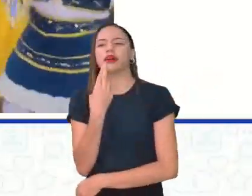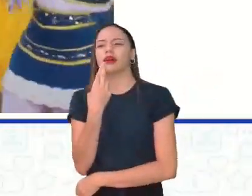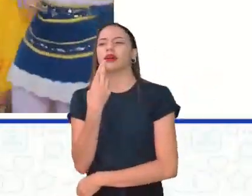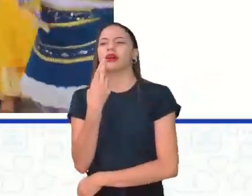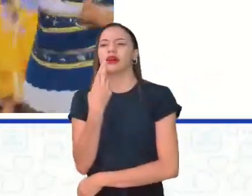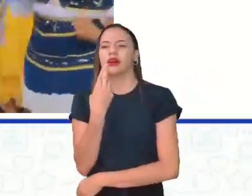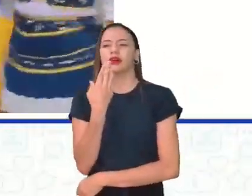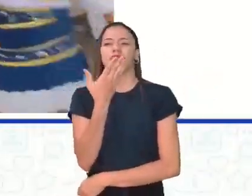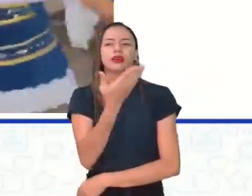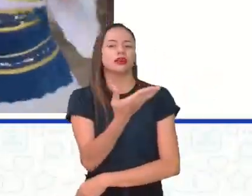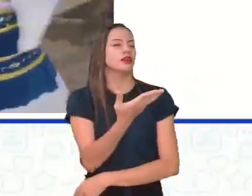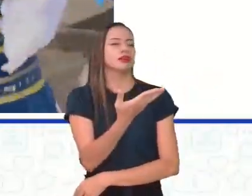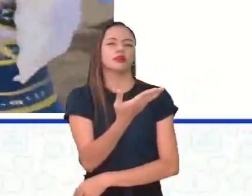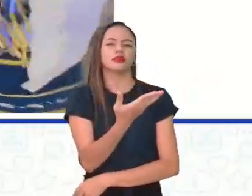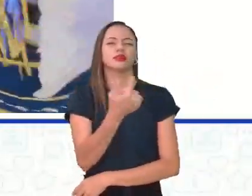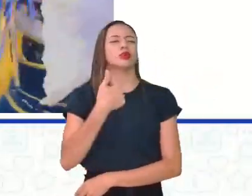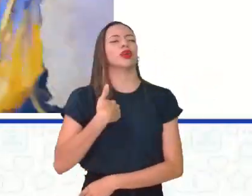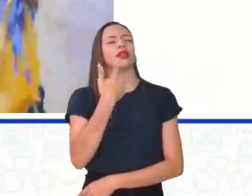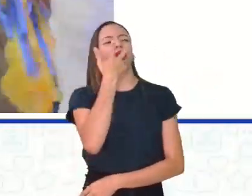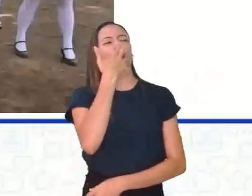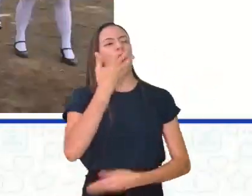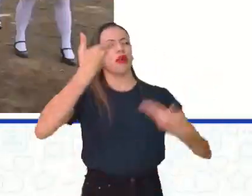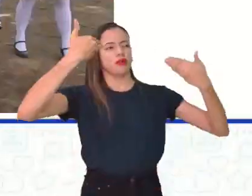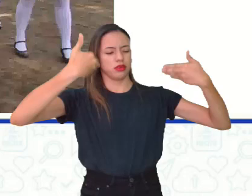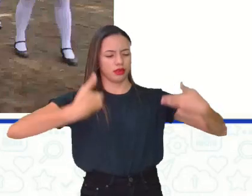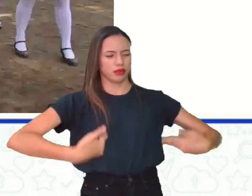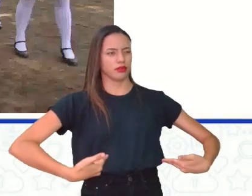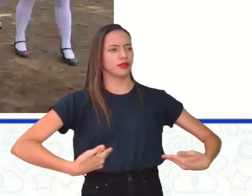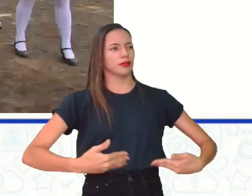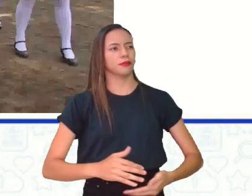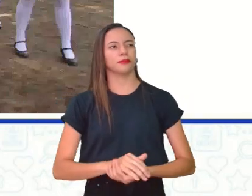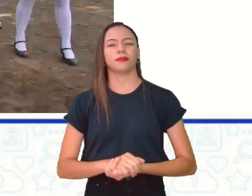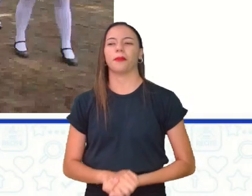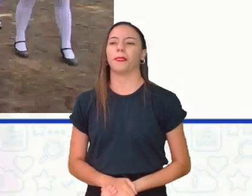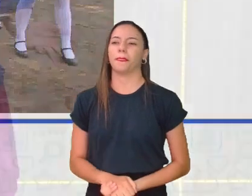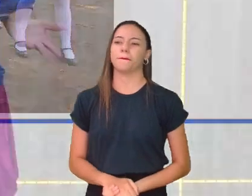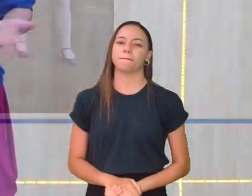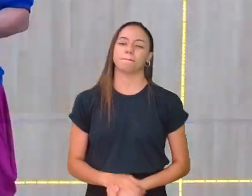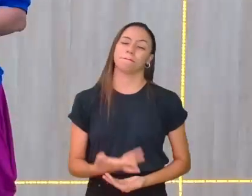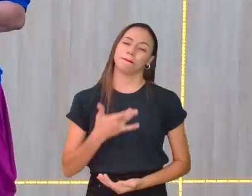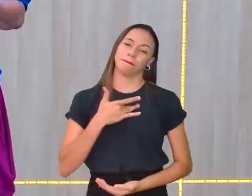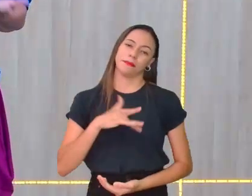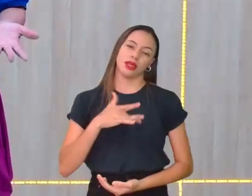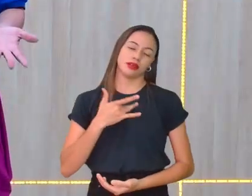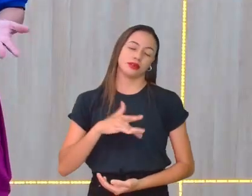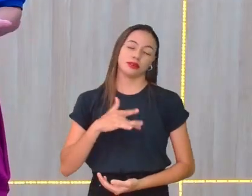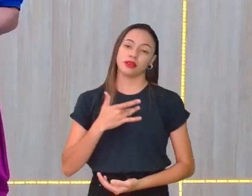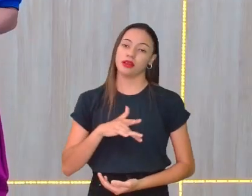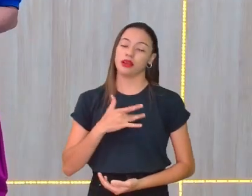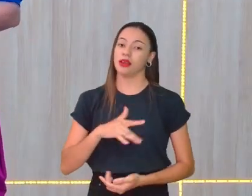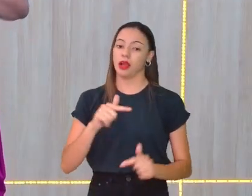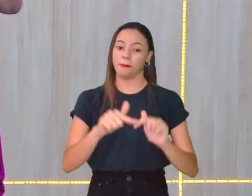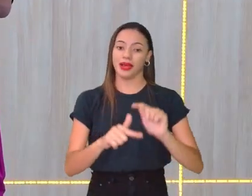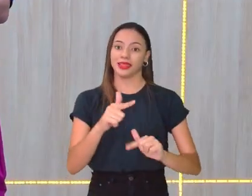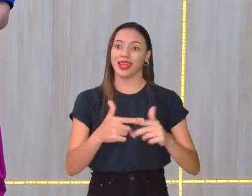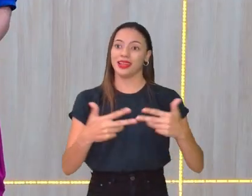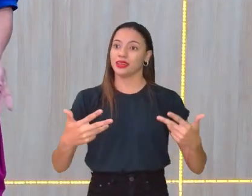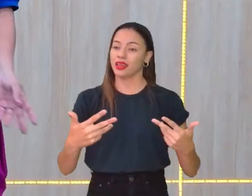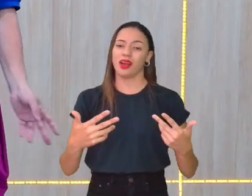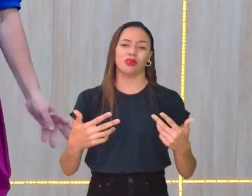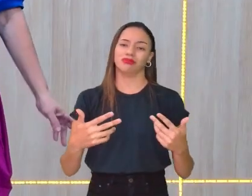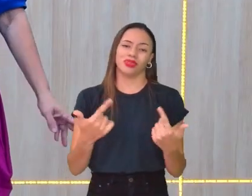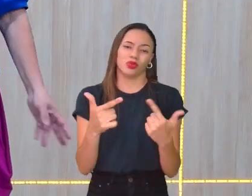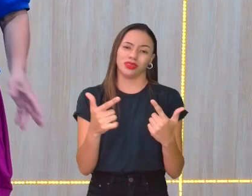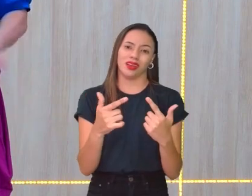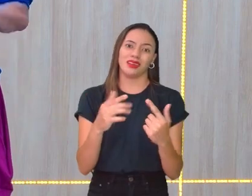o que achas de mim? É uma pena que a gente não tem material Commons, então é bem